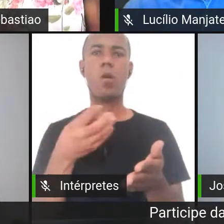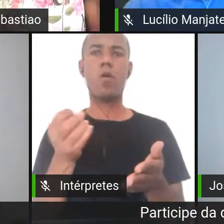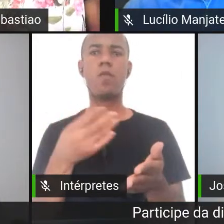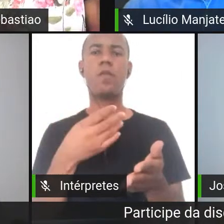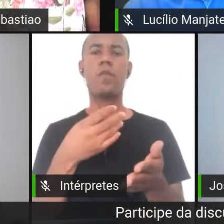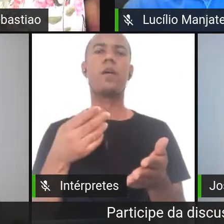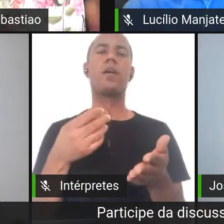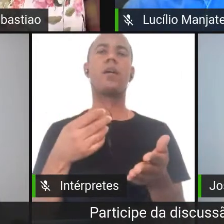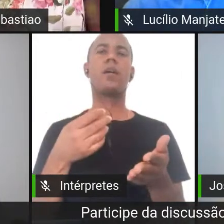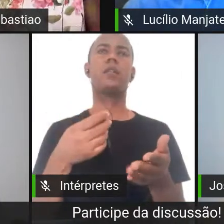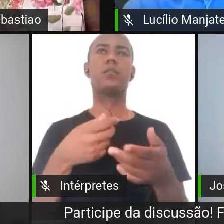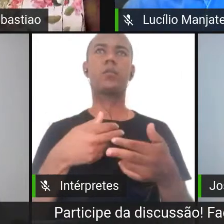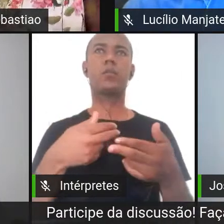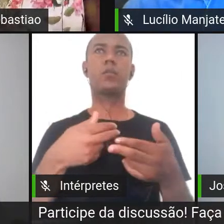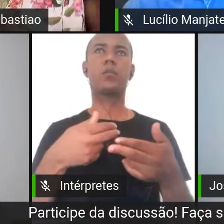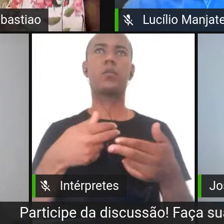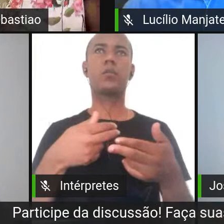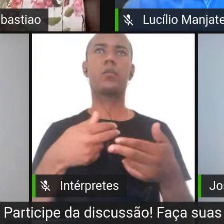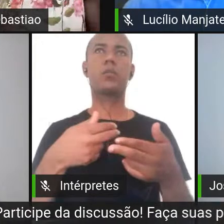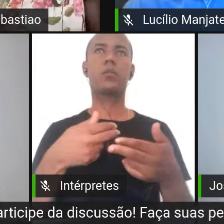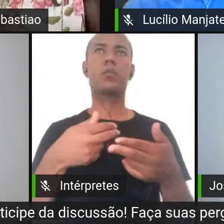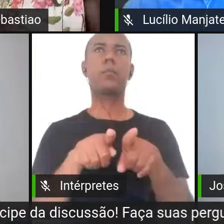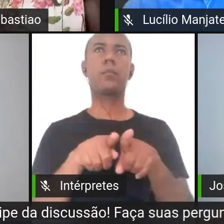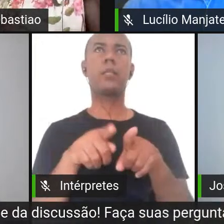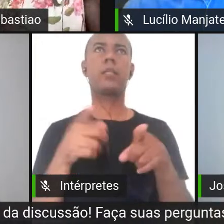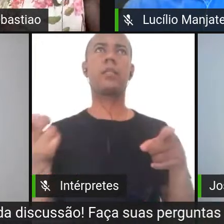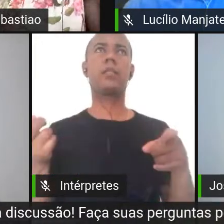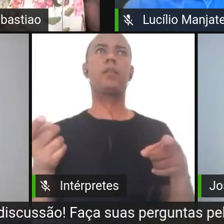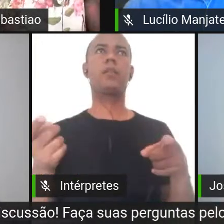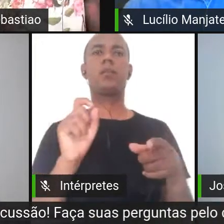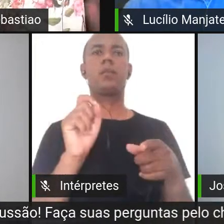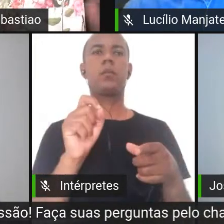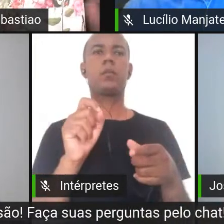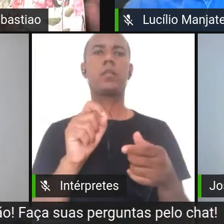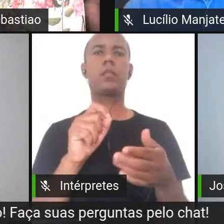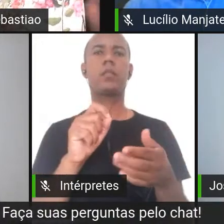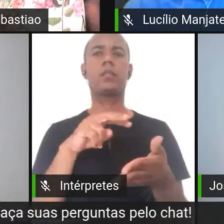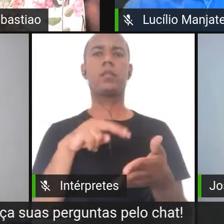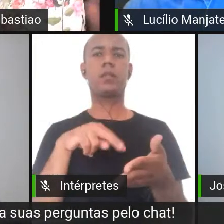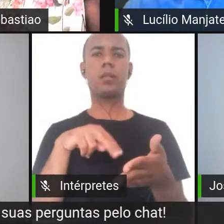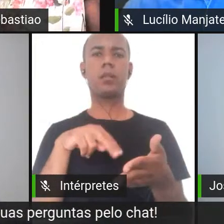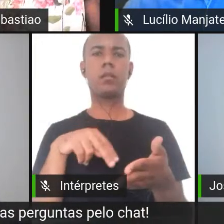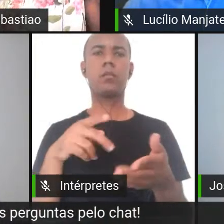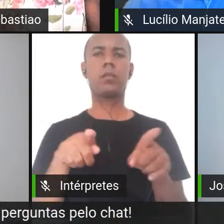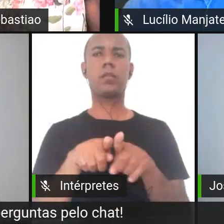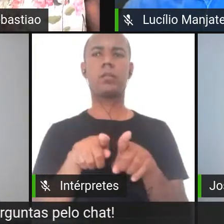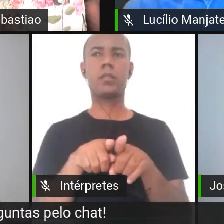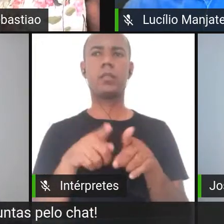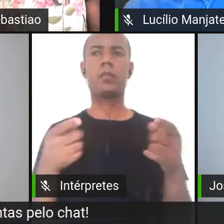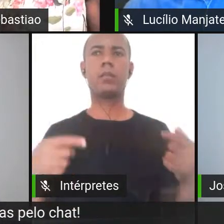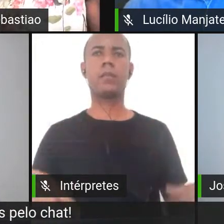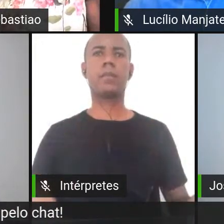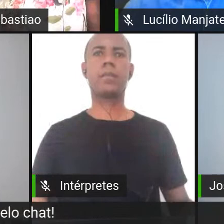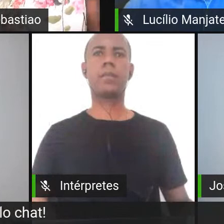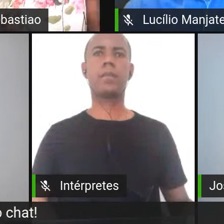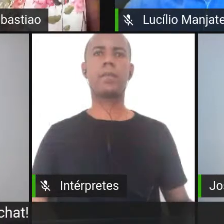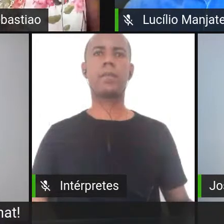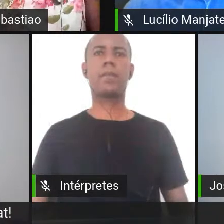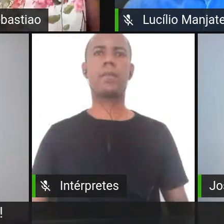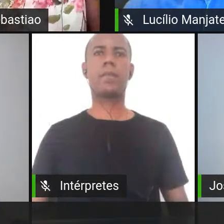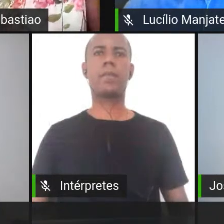populares, não é isso, Adelino Timóteo? E foi ilustrado por trabalhos de artistas.